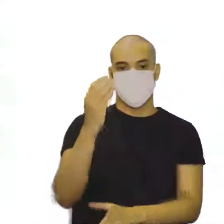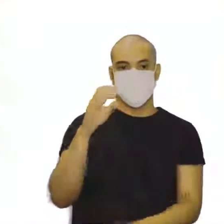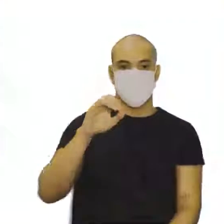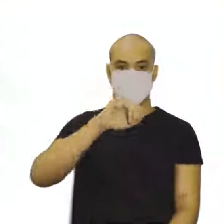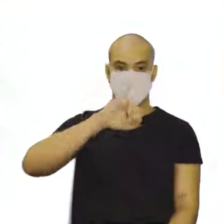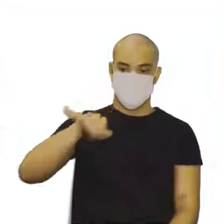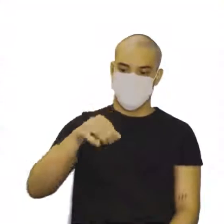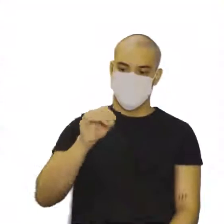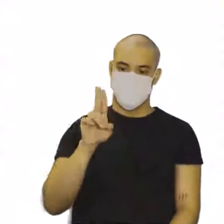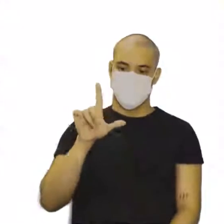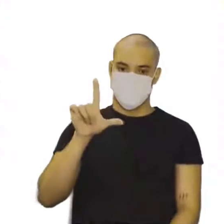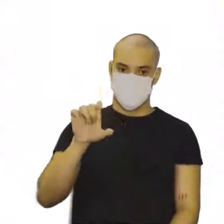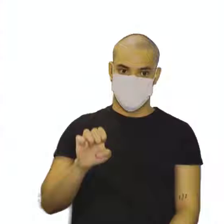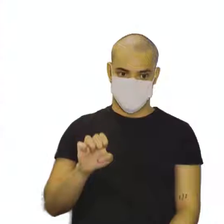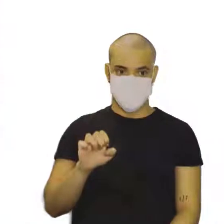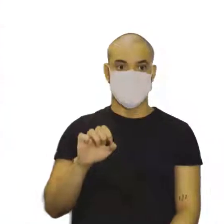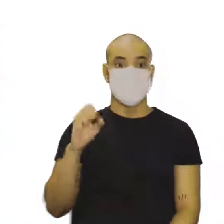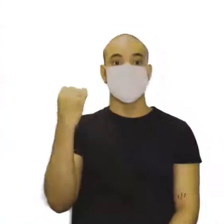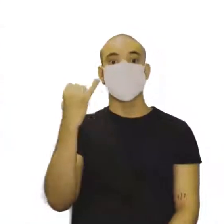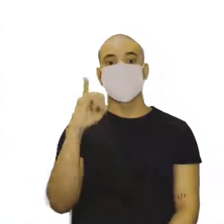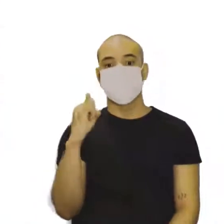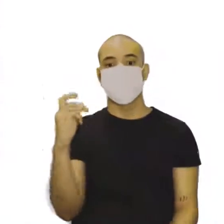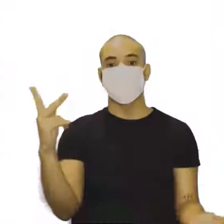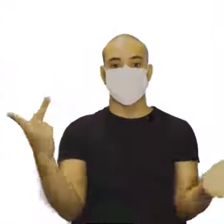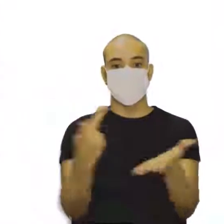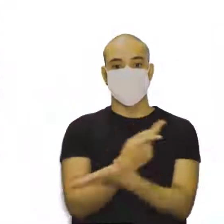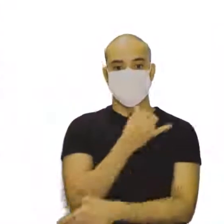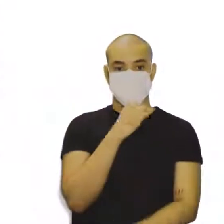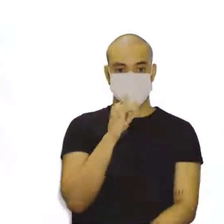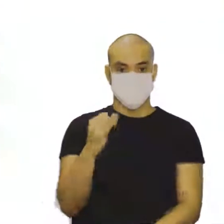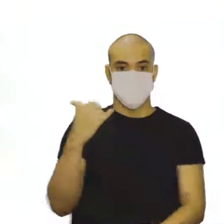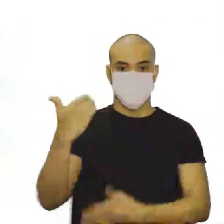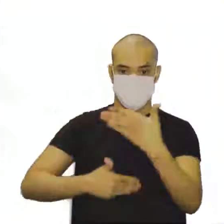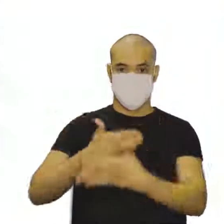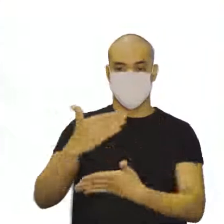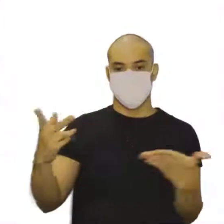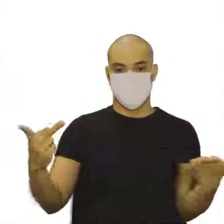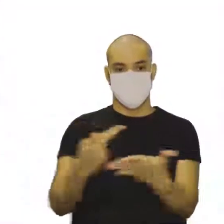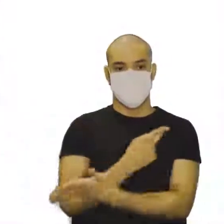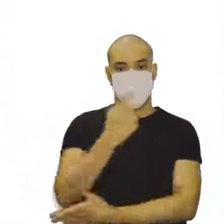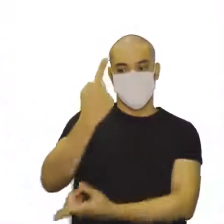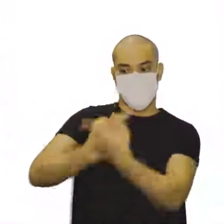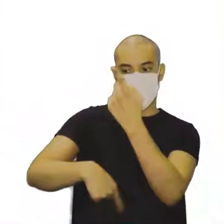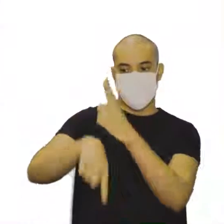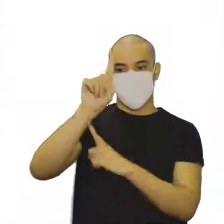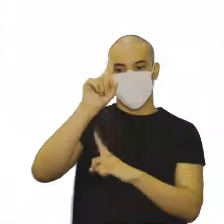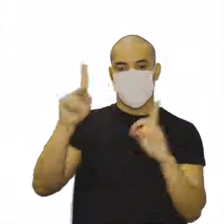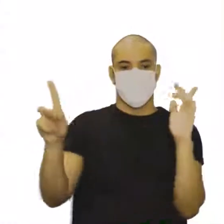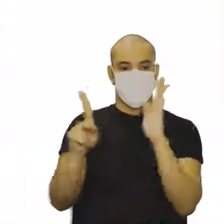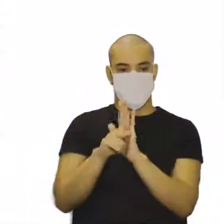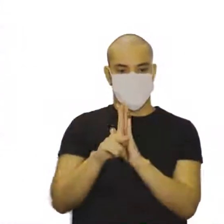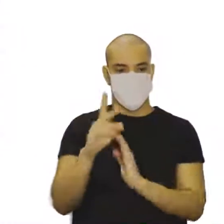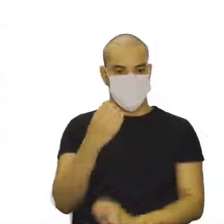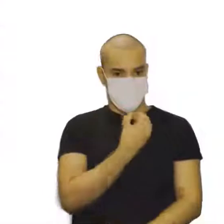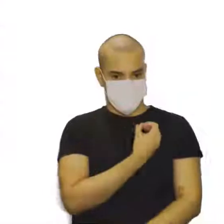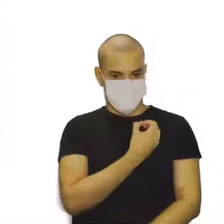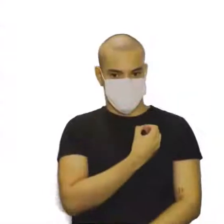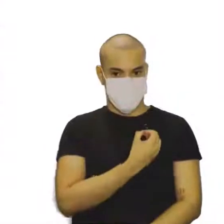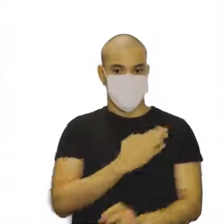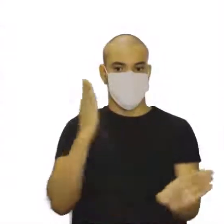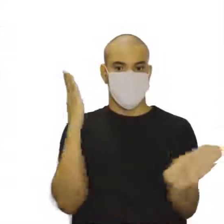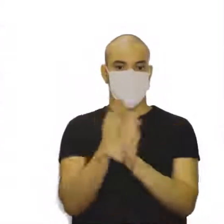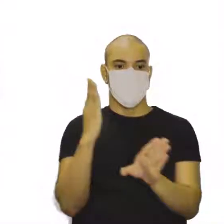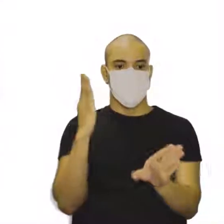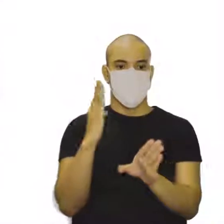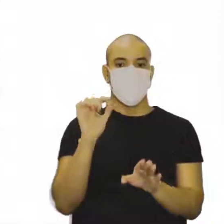efeito Joule quando a intensidade de corrente elétrica que percorre superar um determinado valor devido